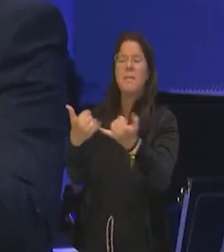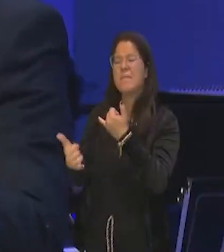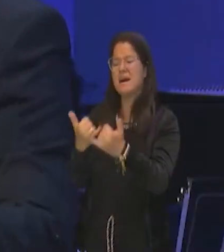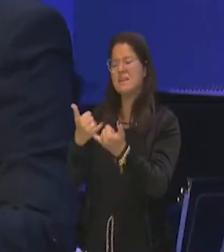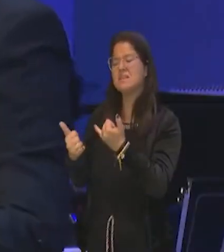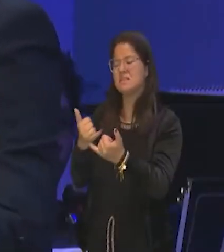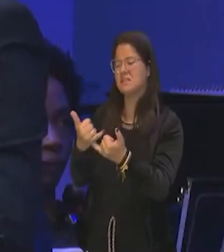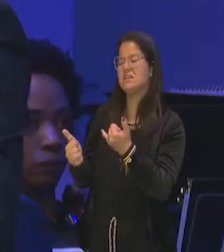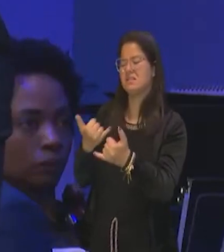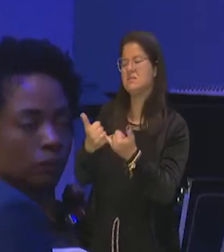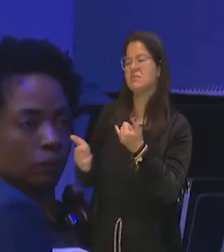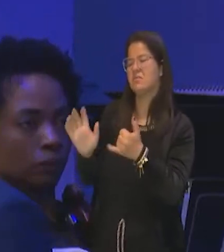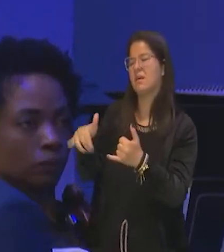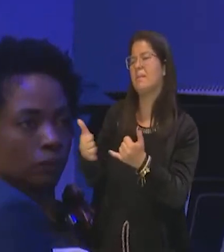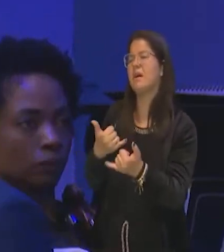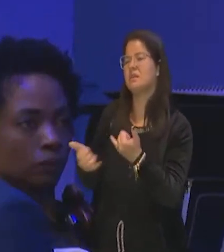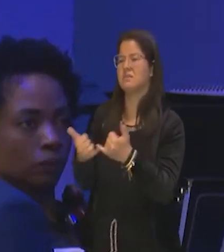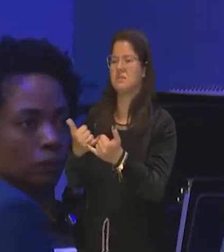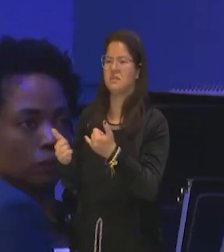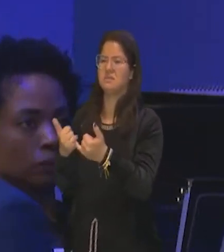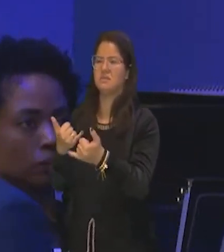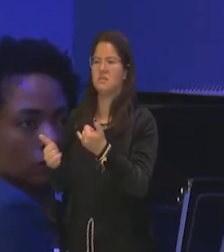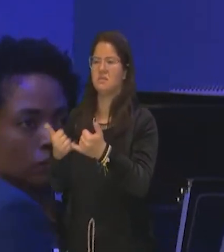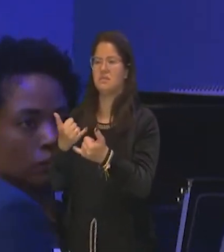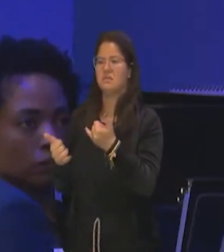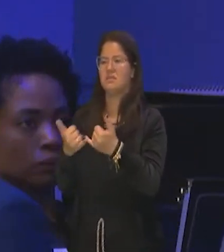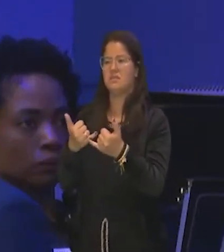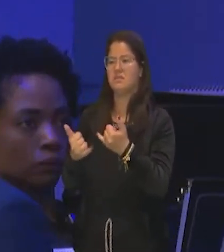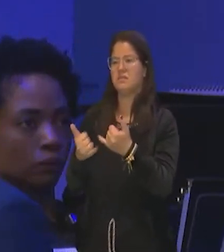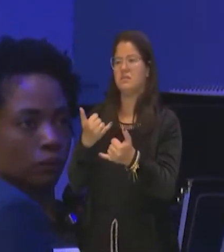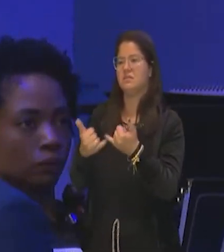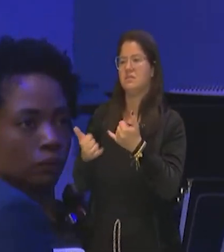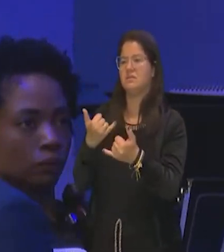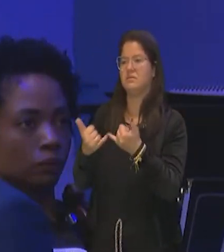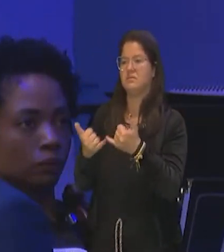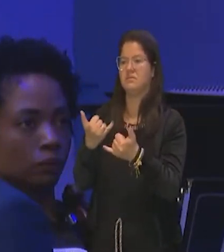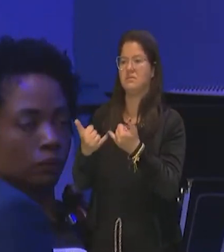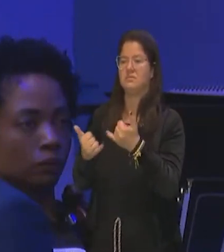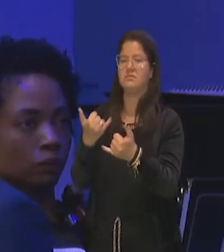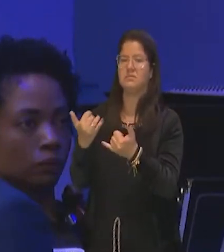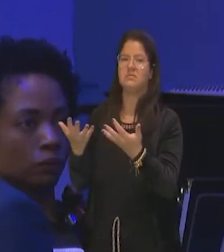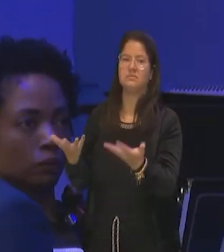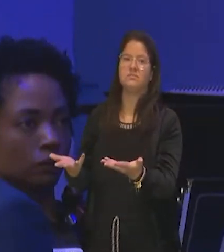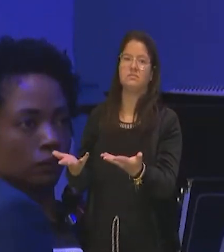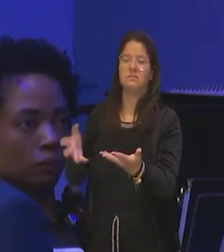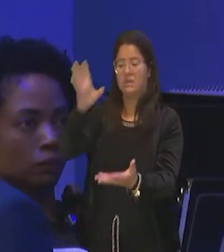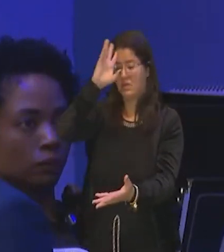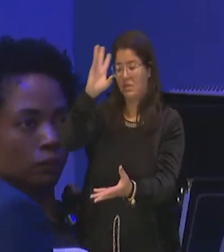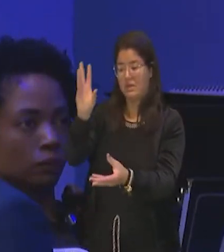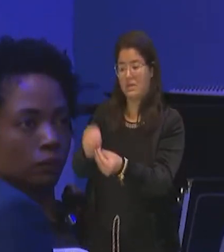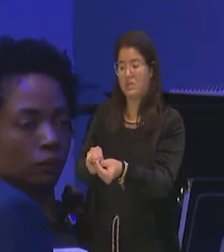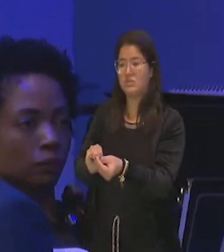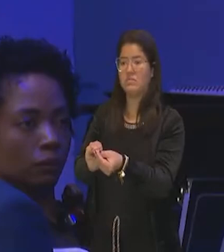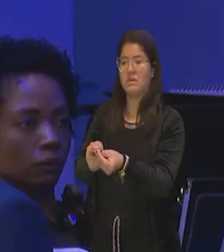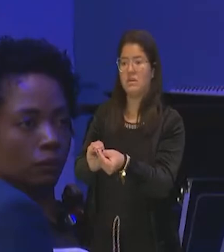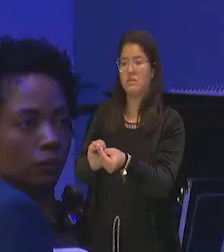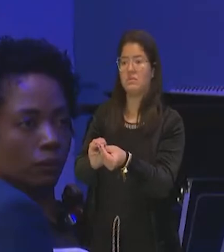em blocos, em que ele traz, assim, o entendimento destas